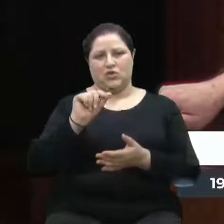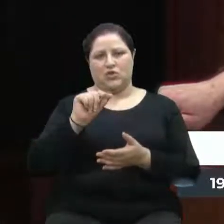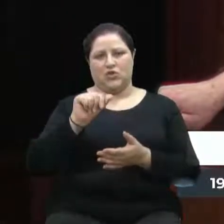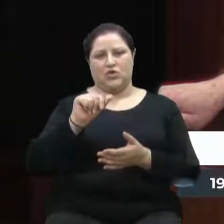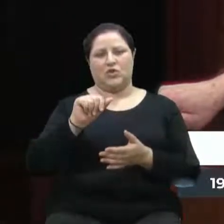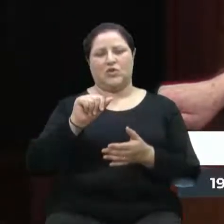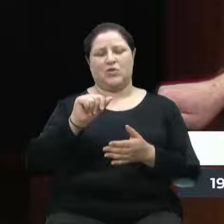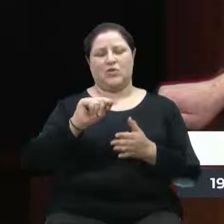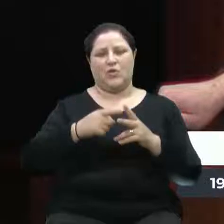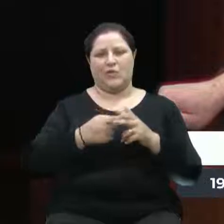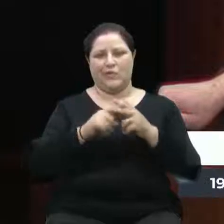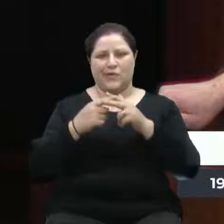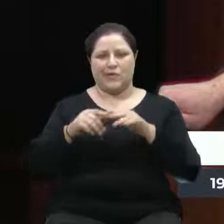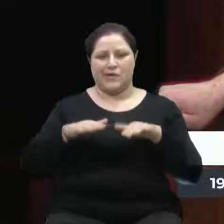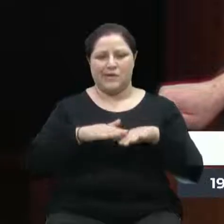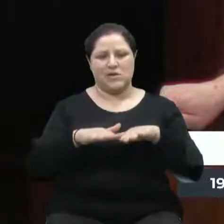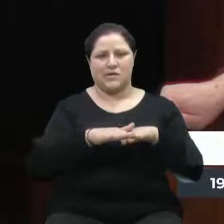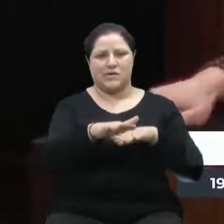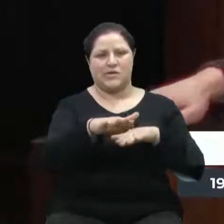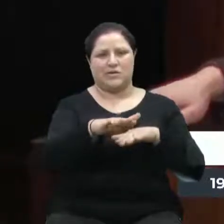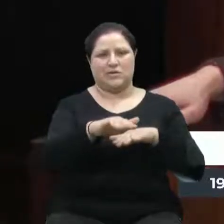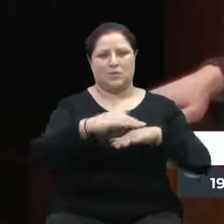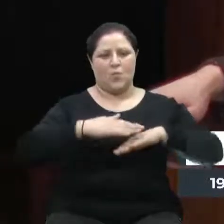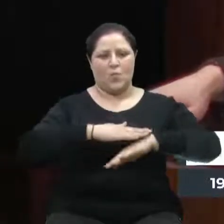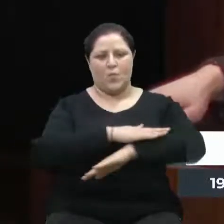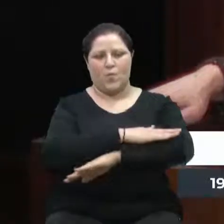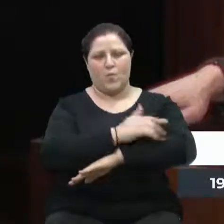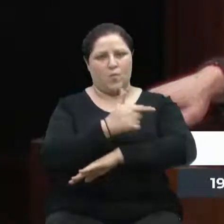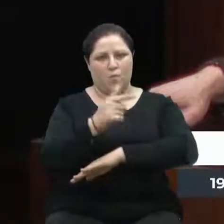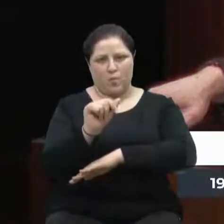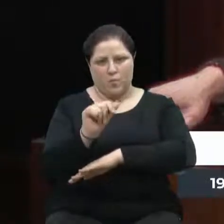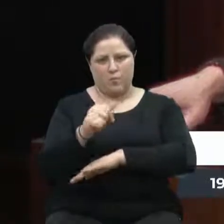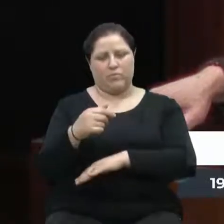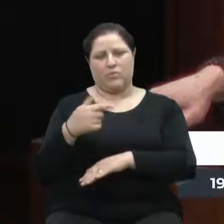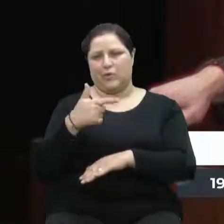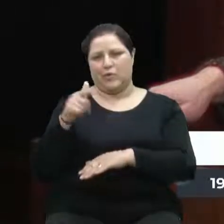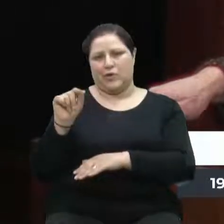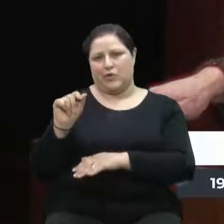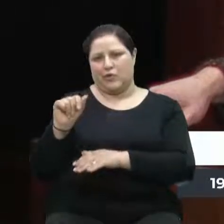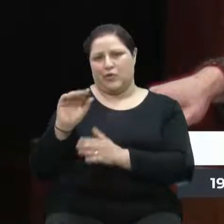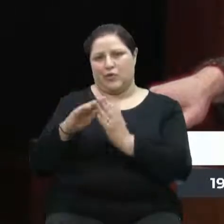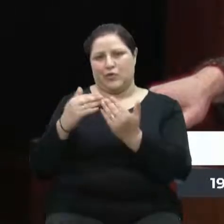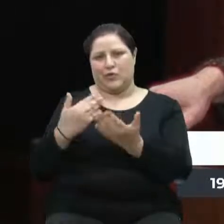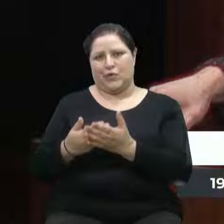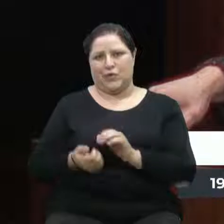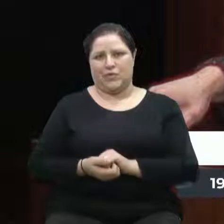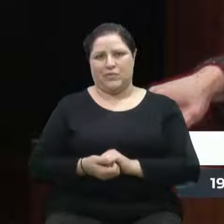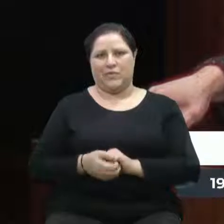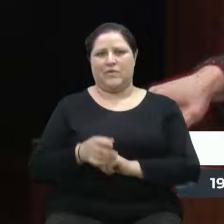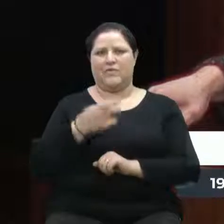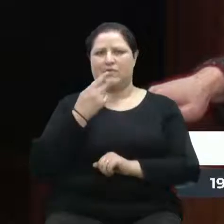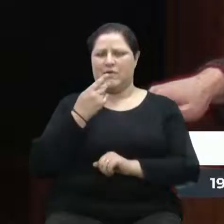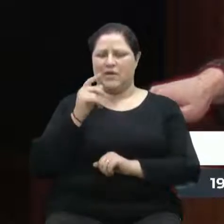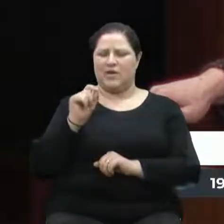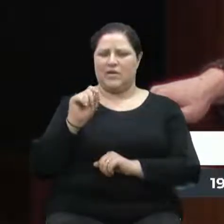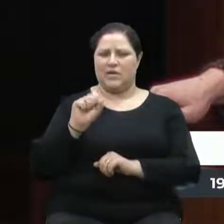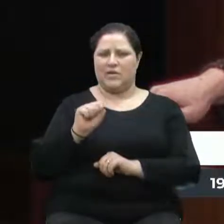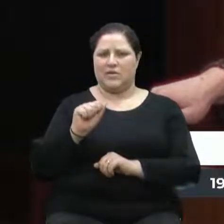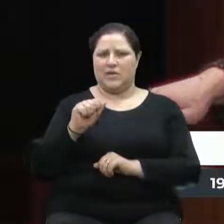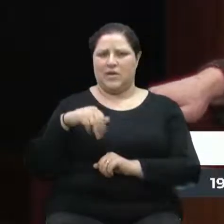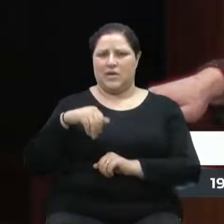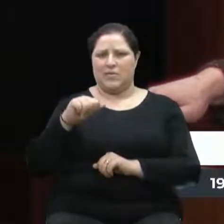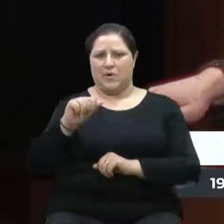a escola. Então, se dizem que o SAMAI é o primo rico, o